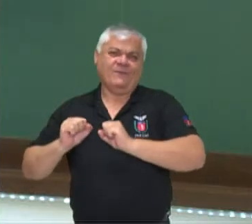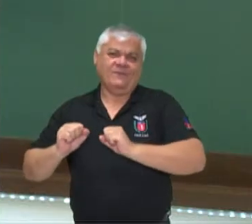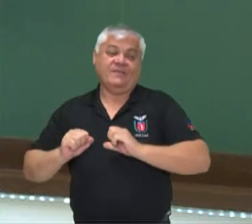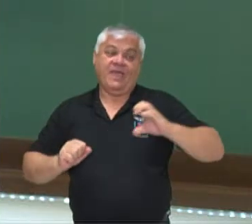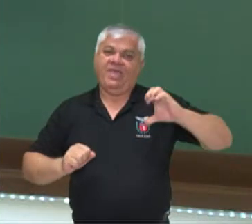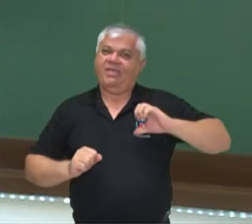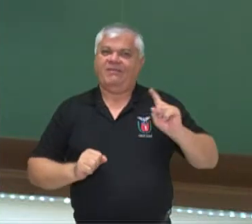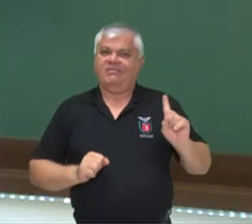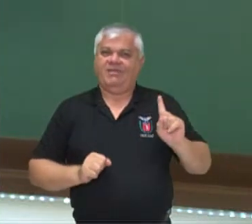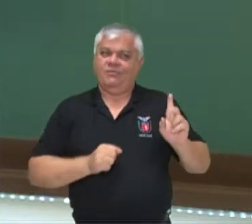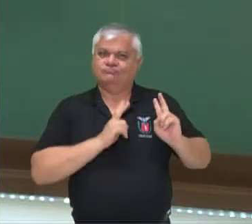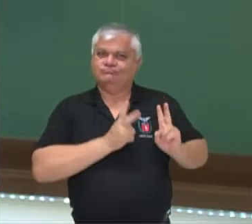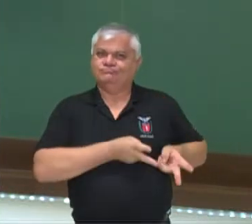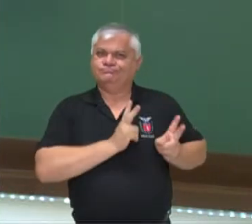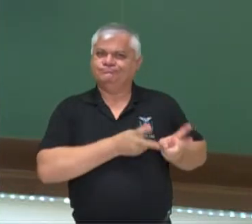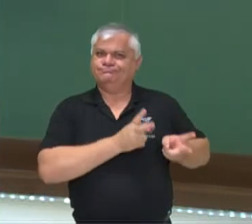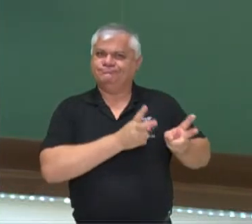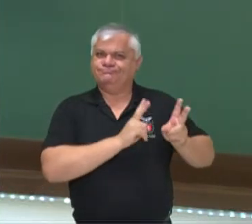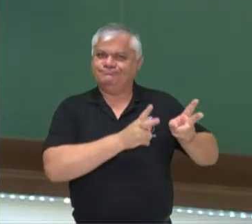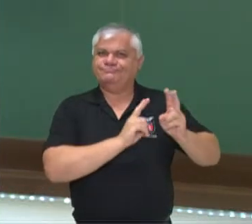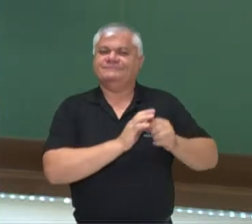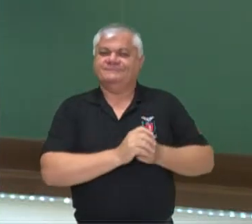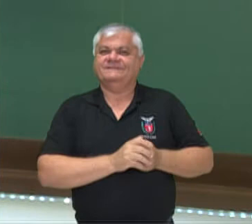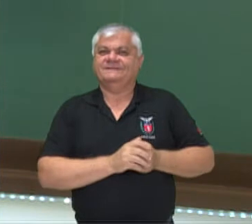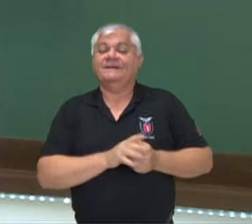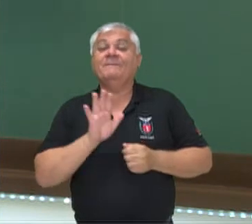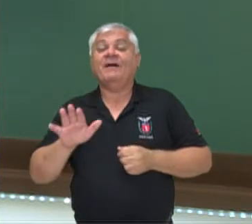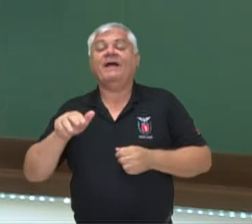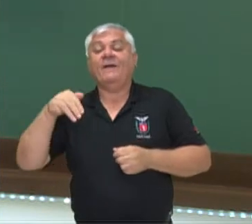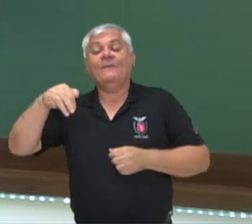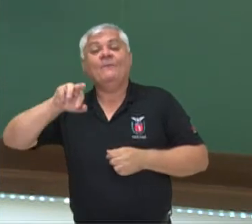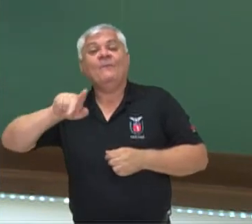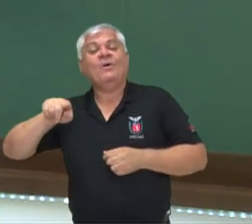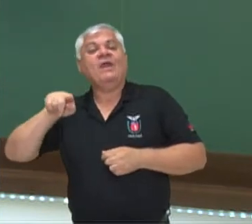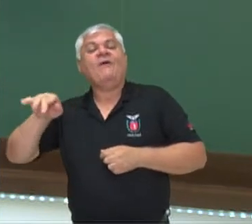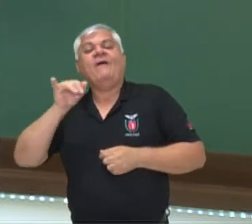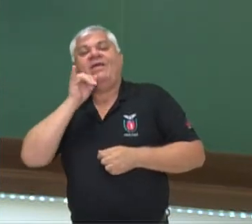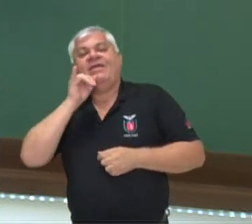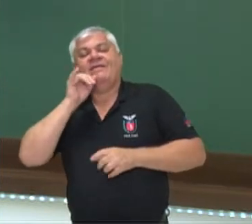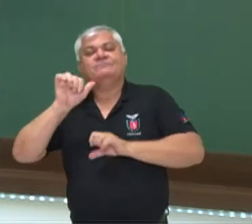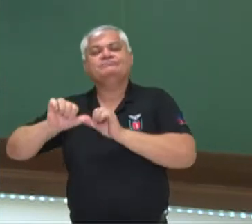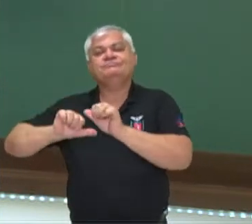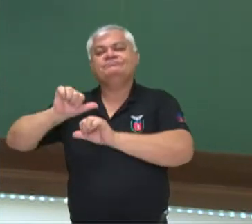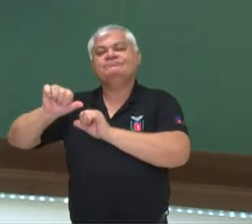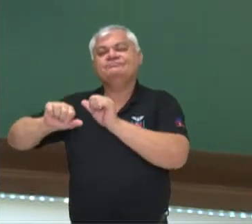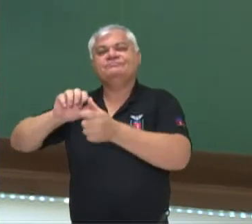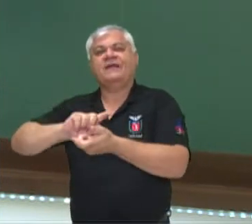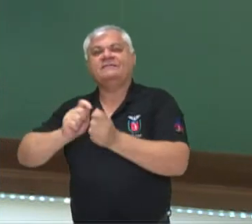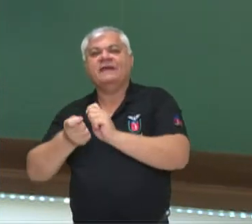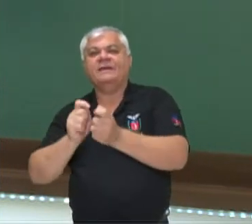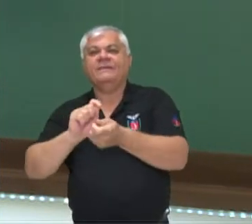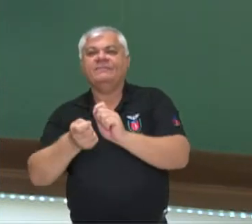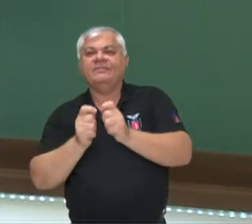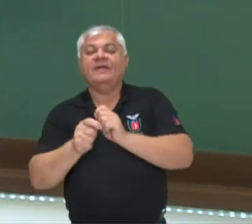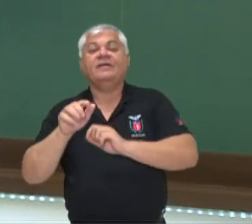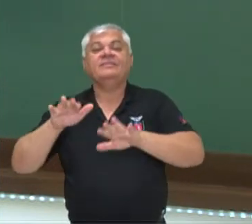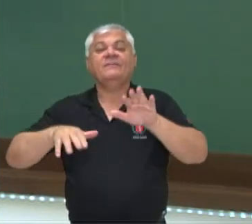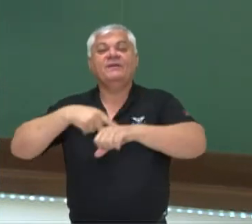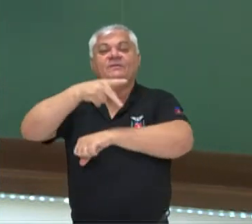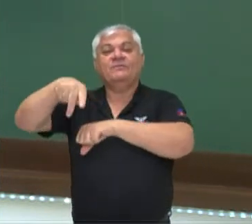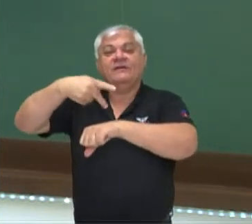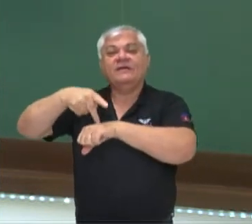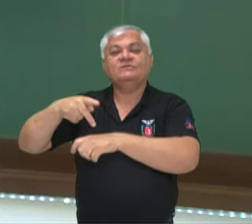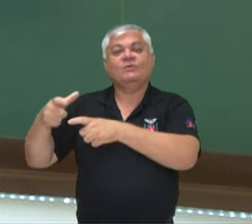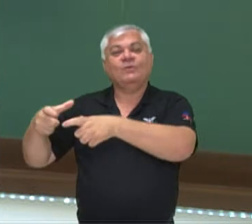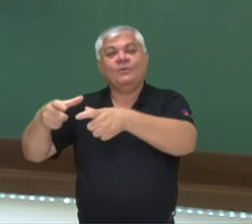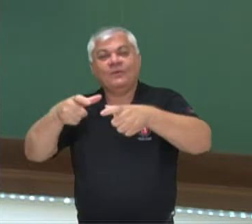consegue perceber as mudanças e permanências com relação à moral em um determinado país, uma determinada sociedade, se a